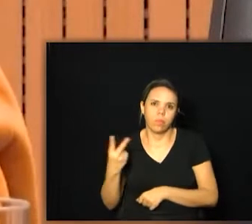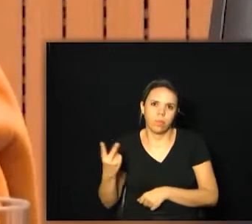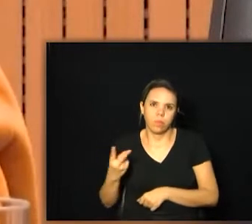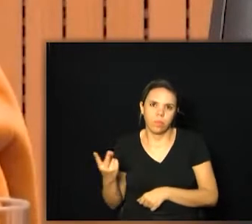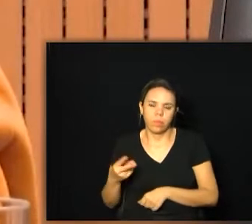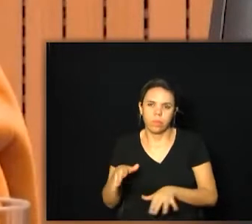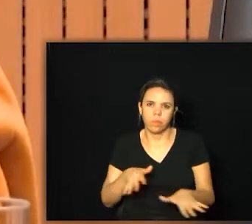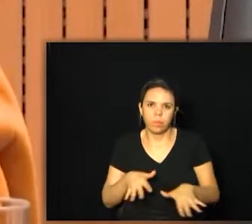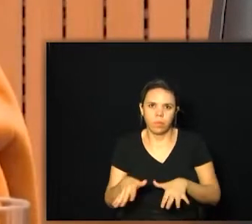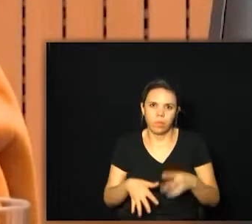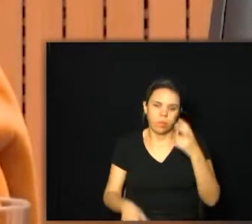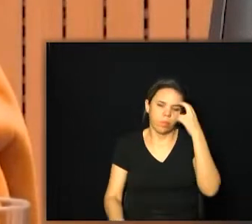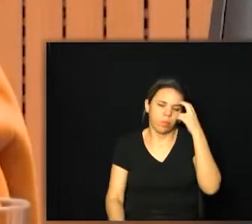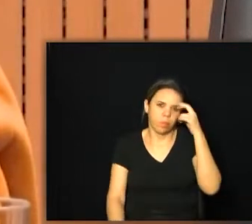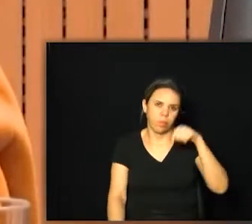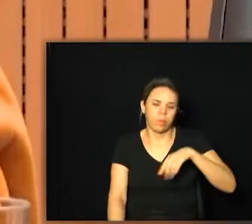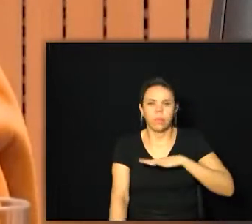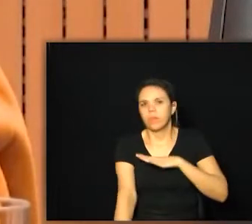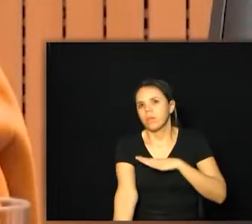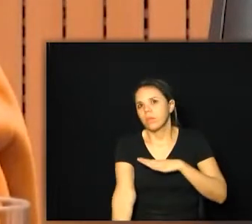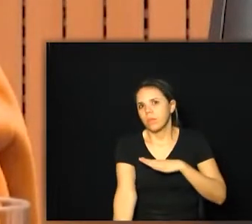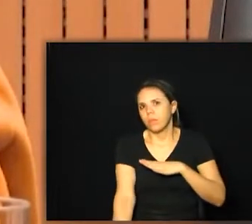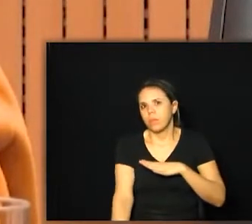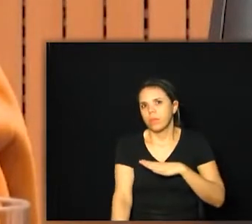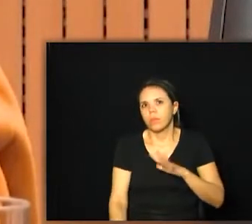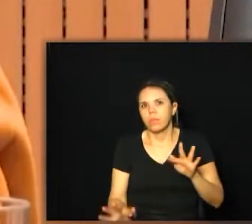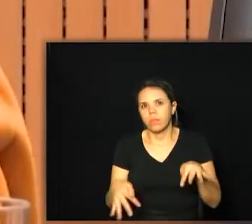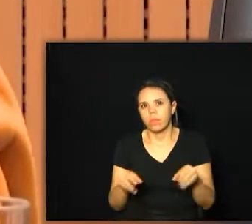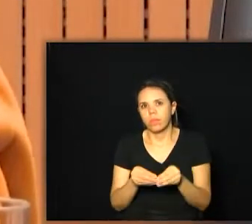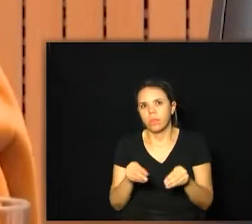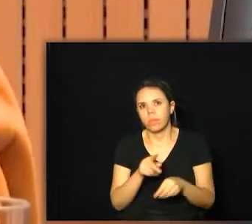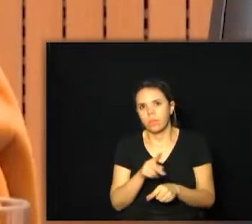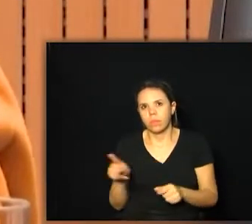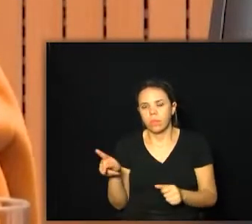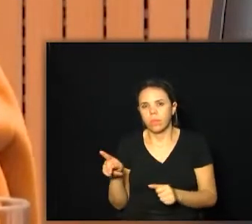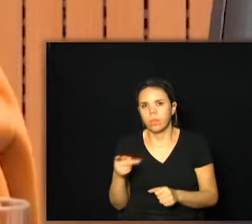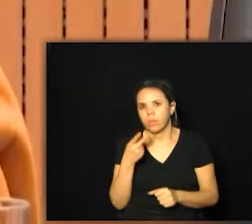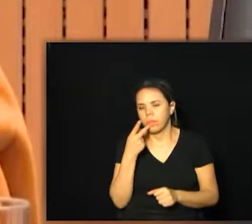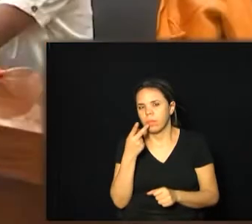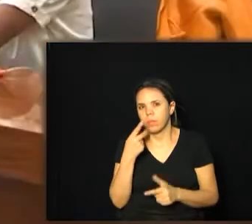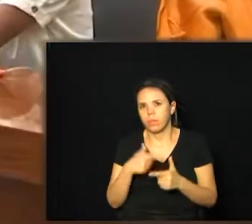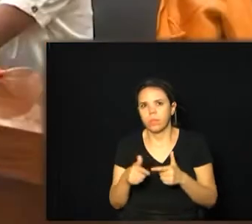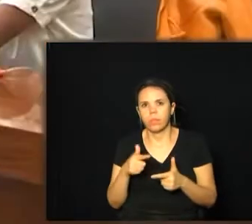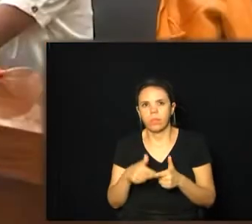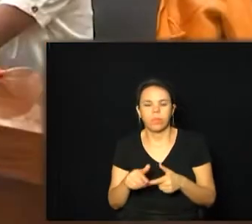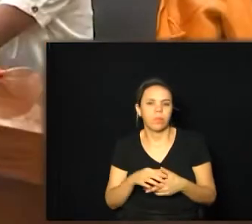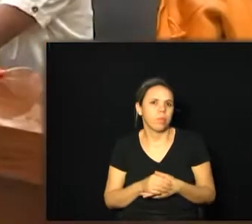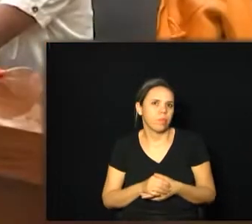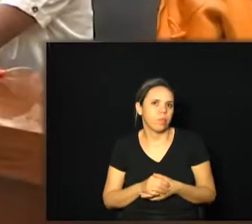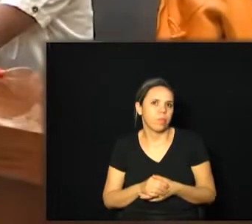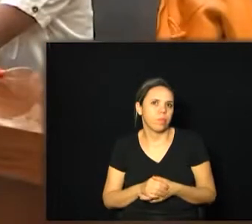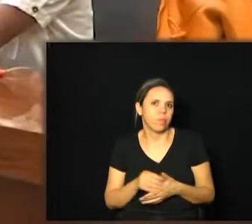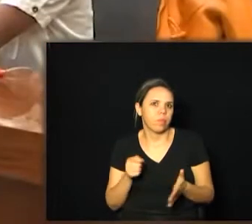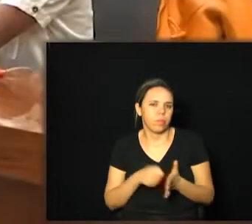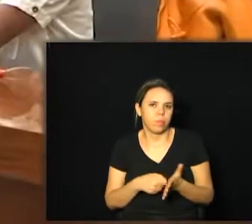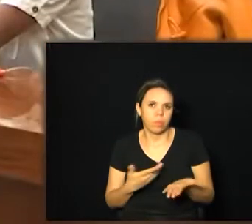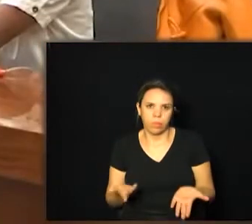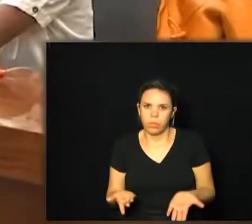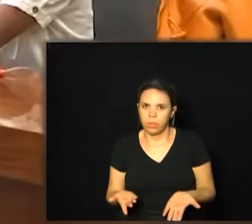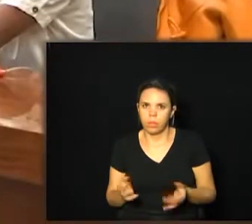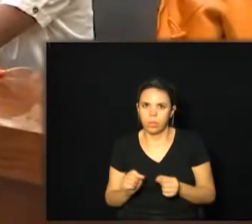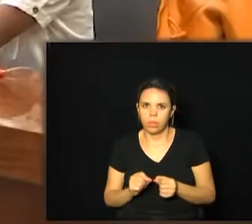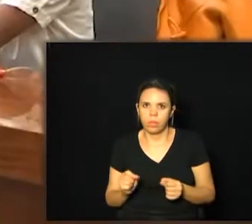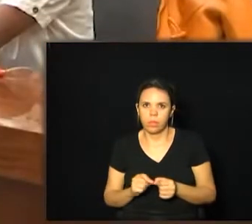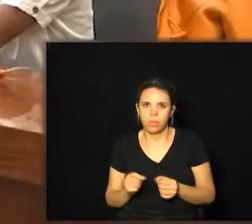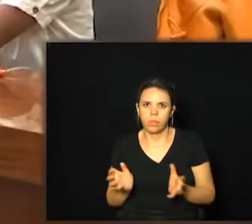do movimento cultural aqui na cidade. Ao final, o presidente falou dos problemas e os encaminhamentos que serão